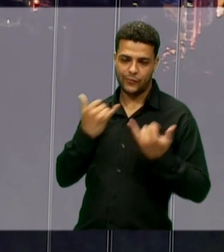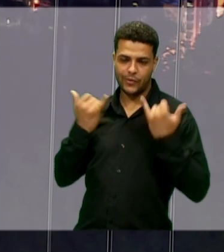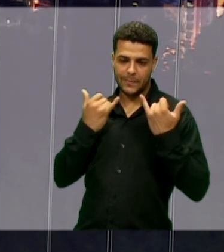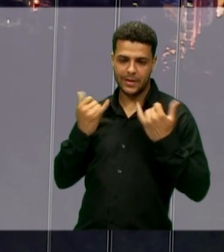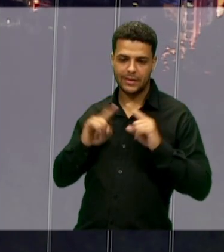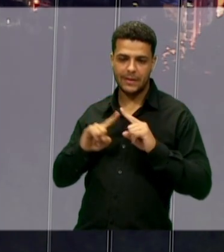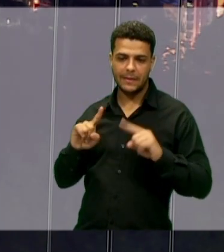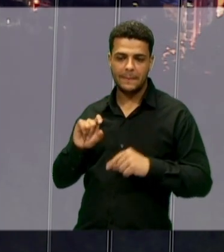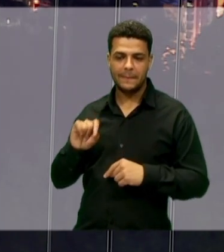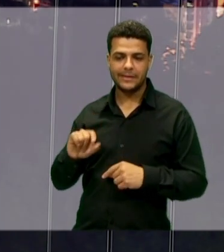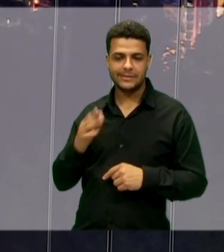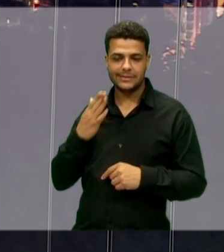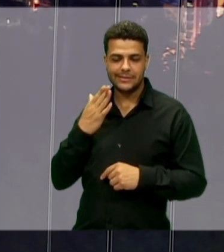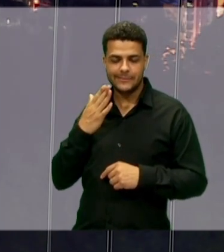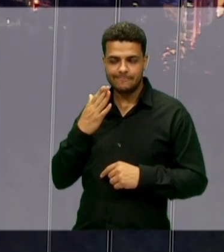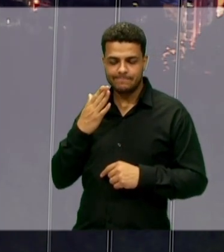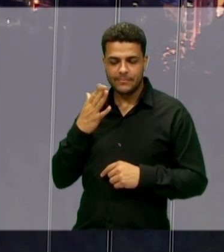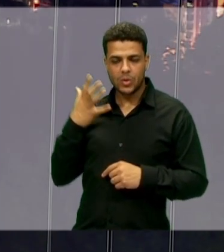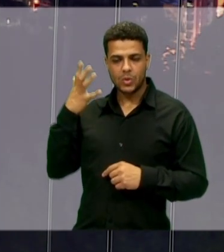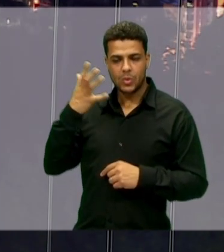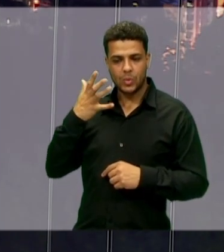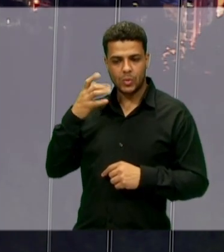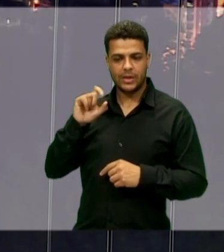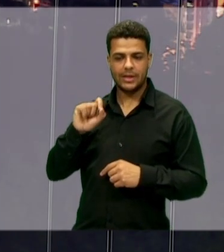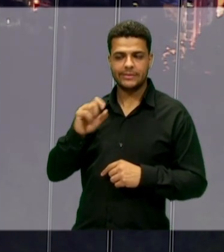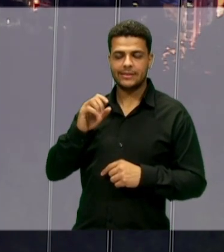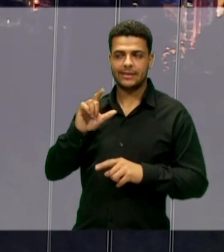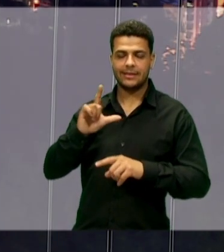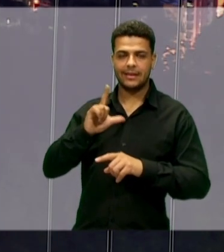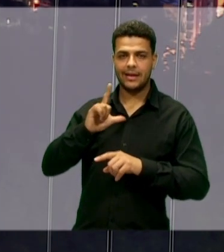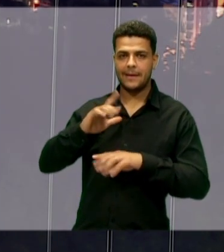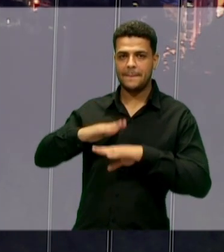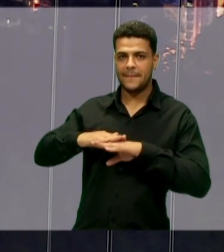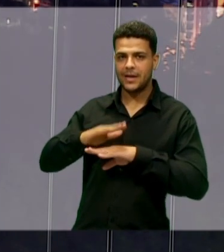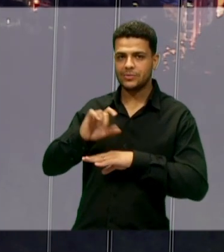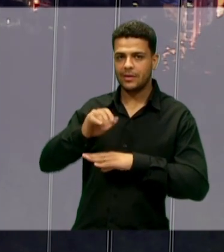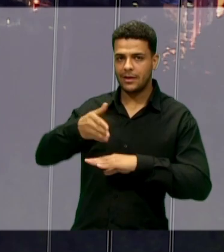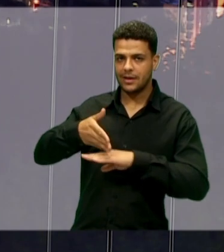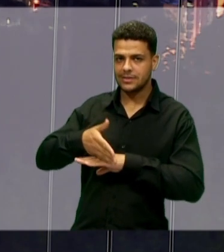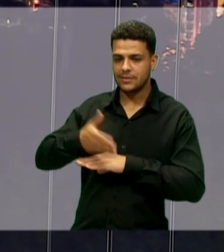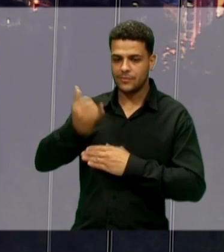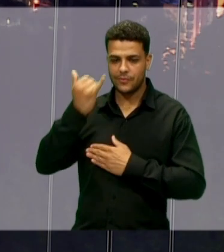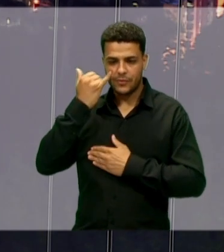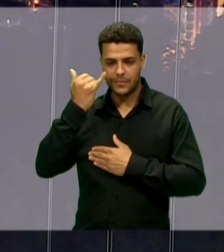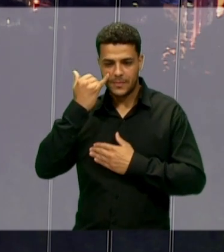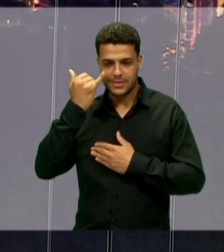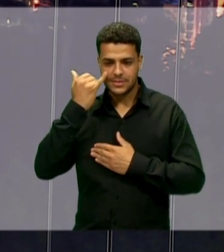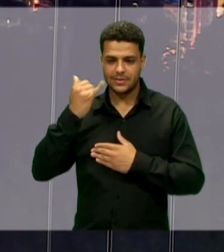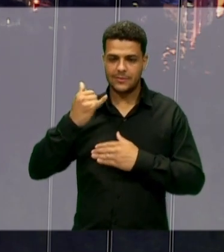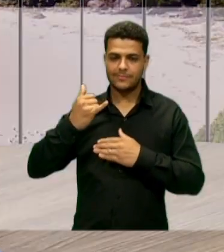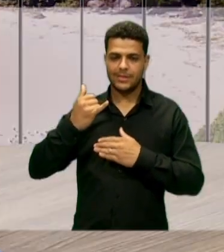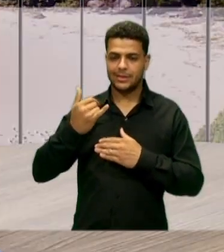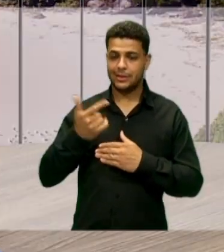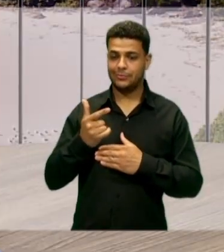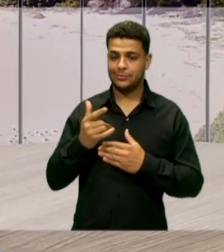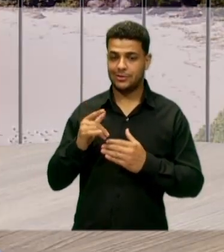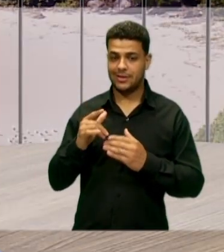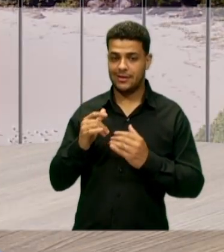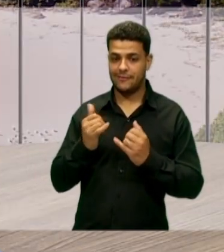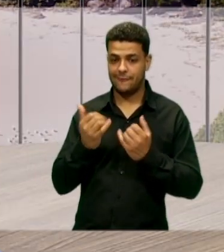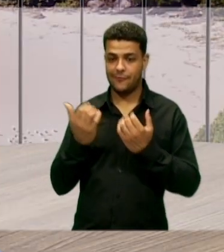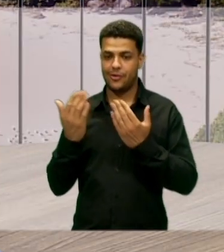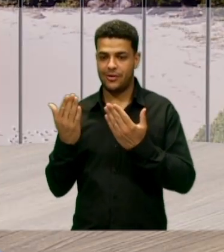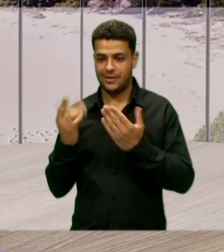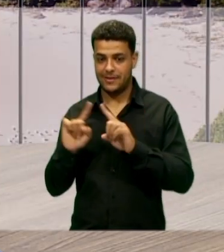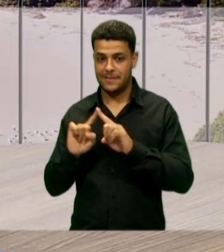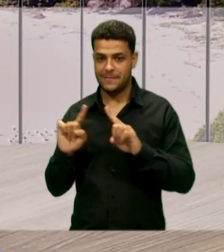informada, mas às vezes num congresso você consegue ter, às vezes, acesso a uma informação que não está na mídia e